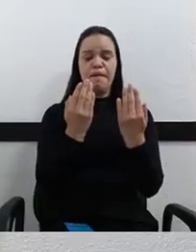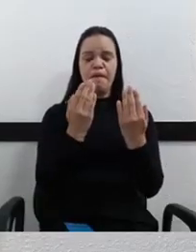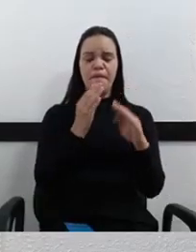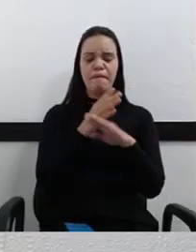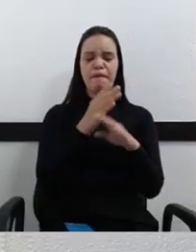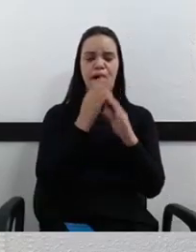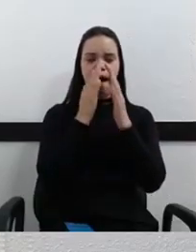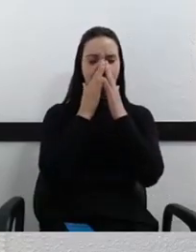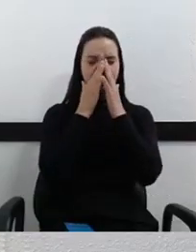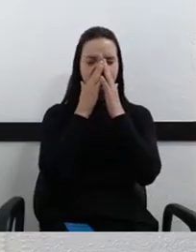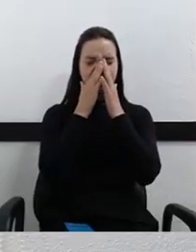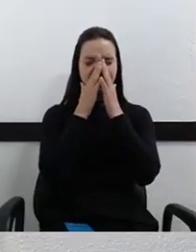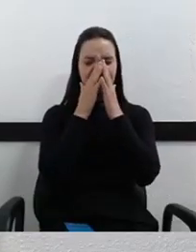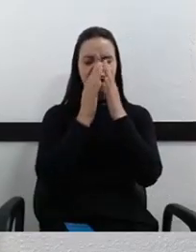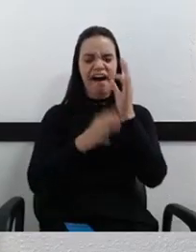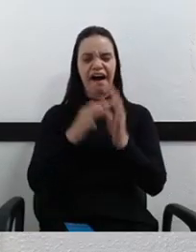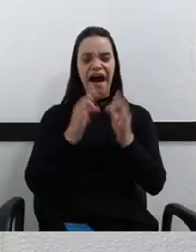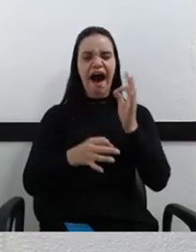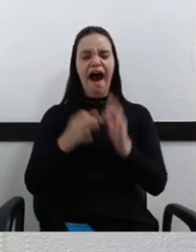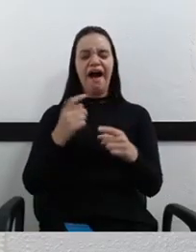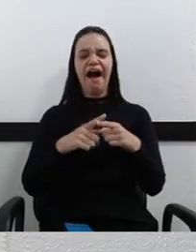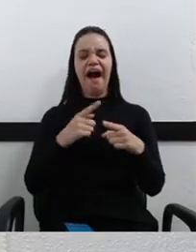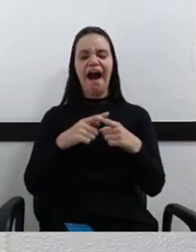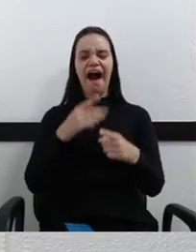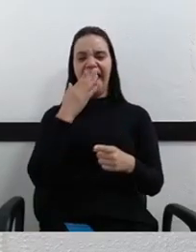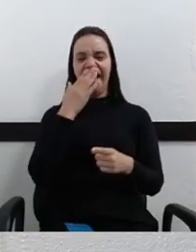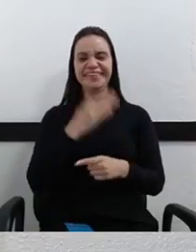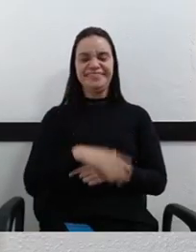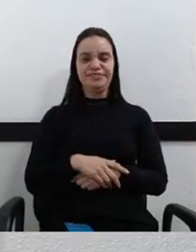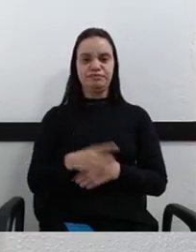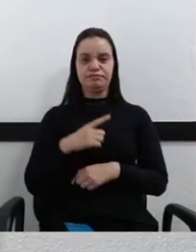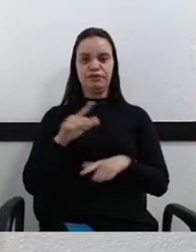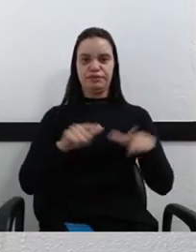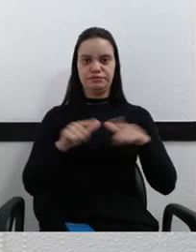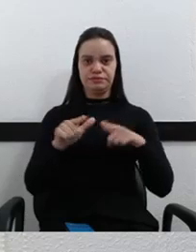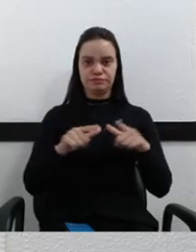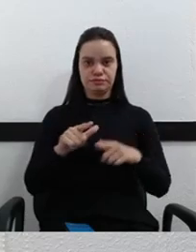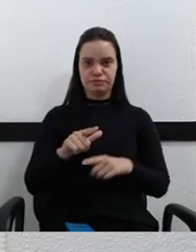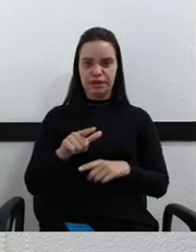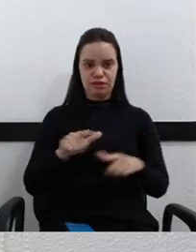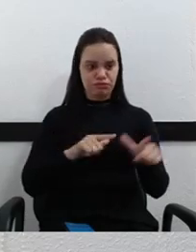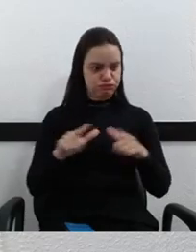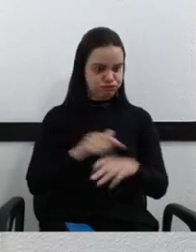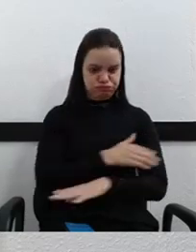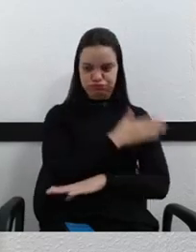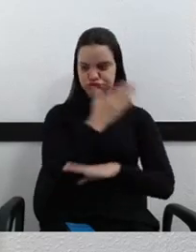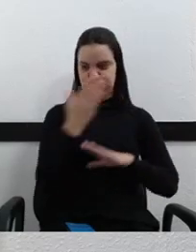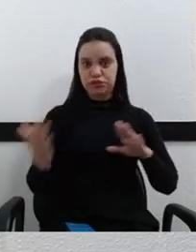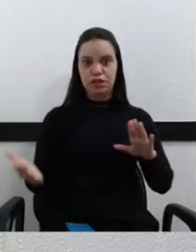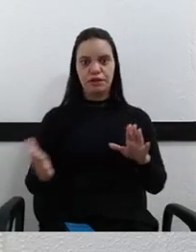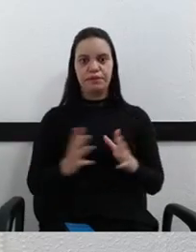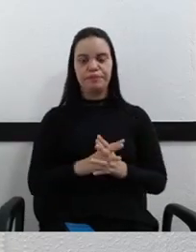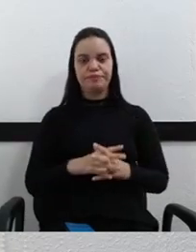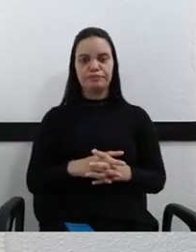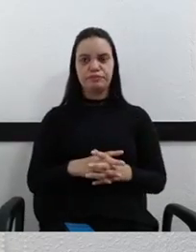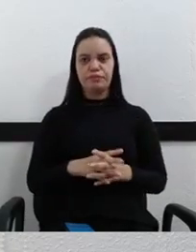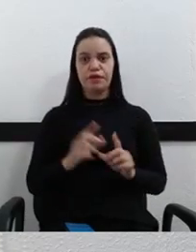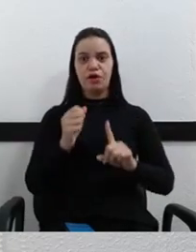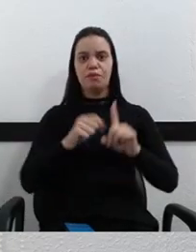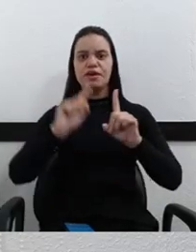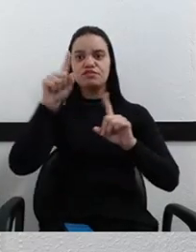A coisa fica um pouco injusta se você pensar o seguinte, vamos supor que eu trabalhei dobrado esse mês, e que o mês que vem eu vou sair de